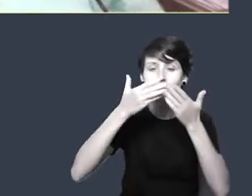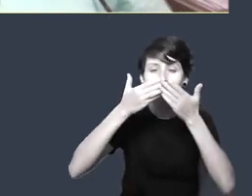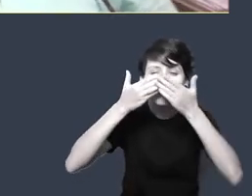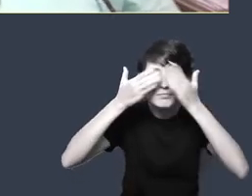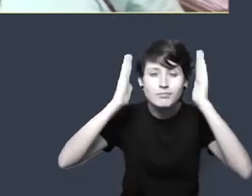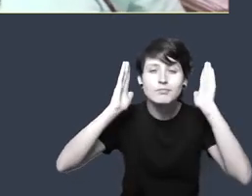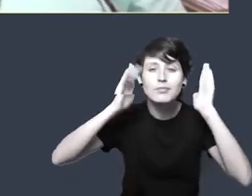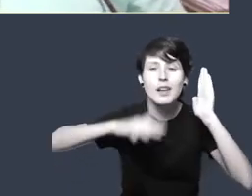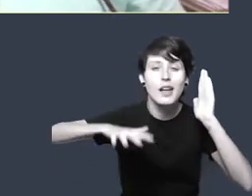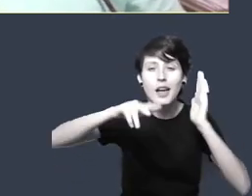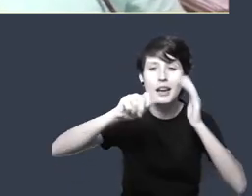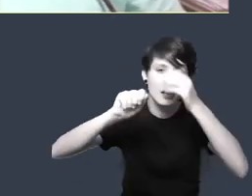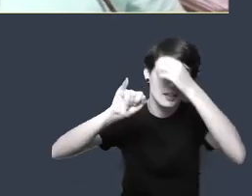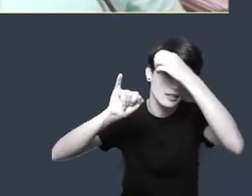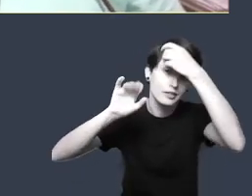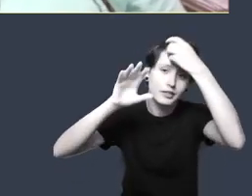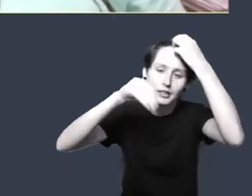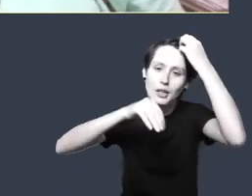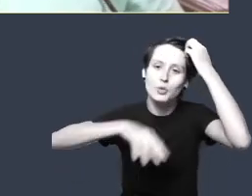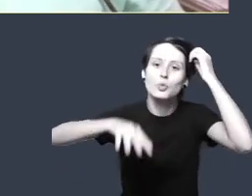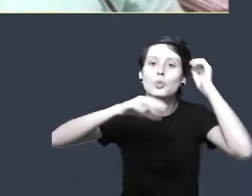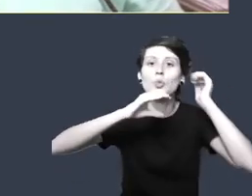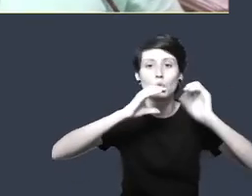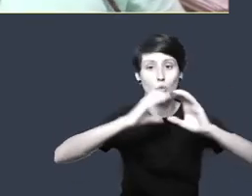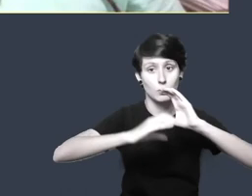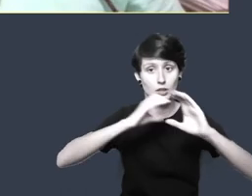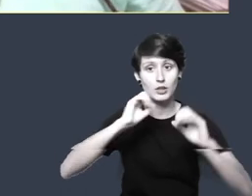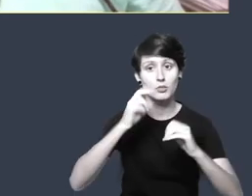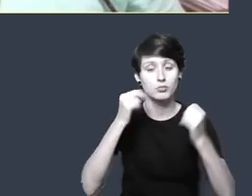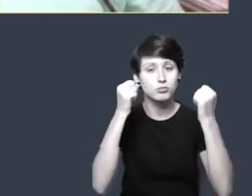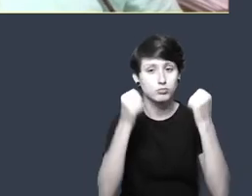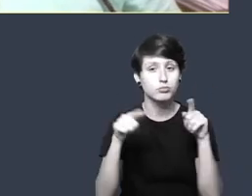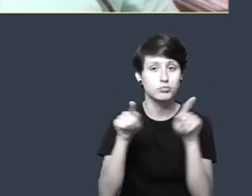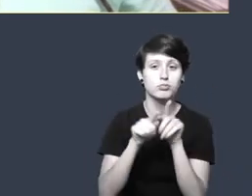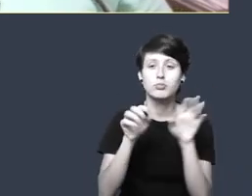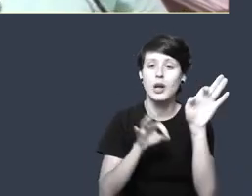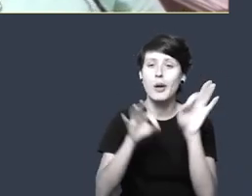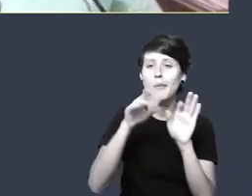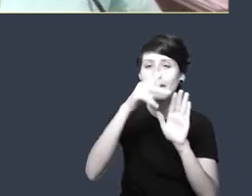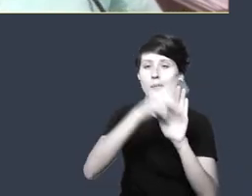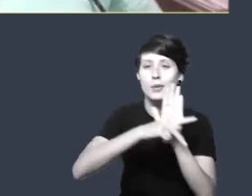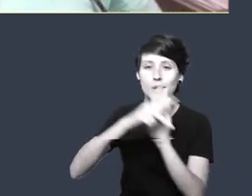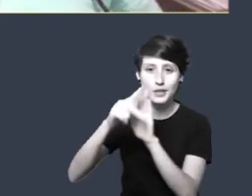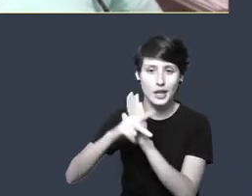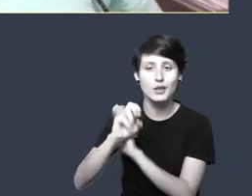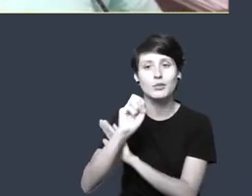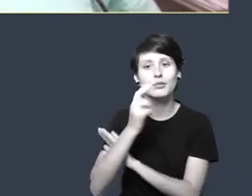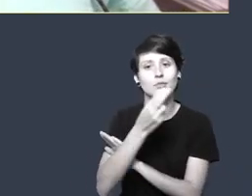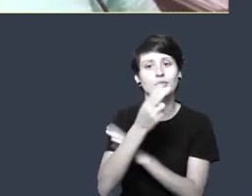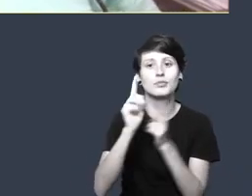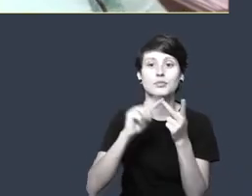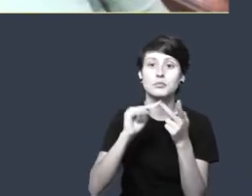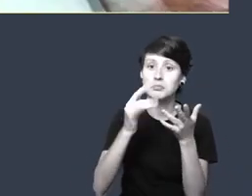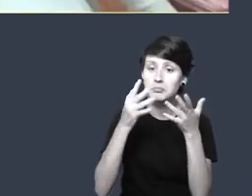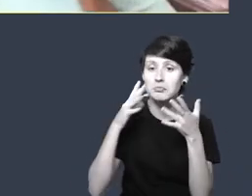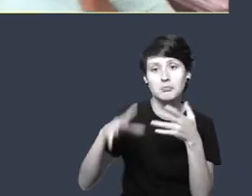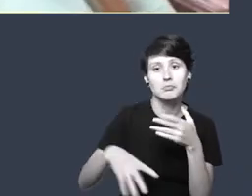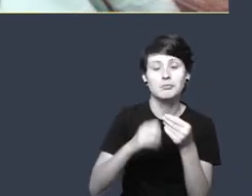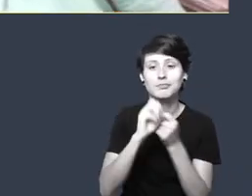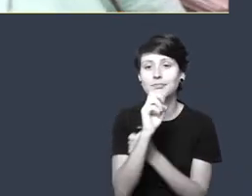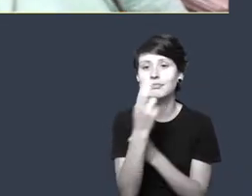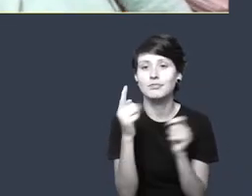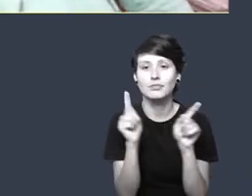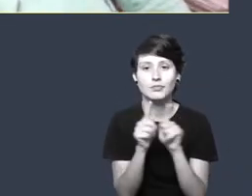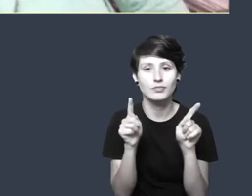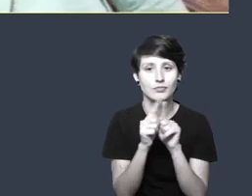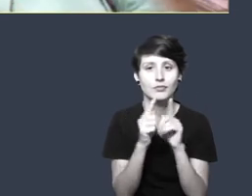inteligência artificial no universo da comunicação, se poderia citar alguns projetos nesse sentido, e aí se você quiser, não sei, que coloque